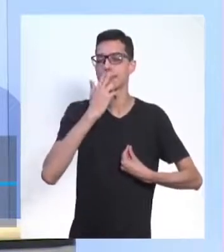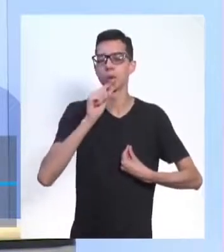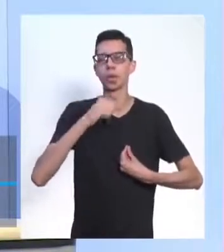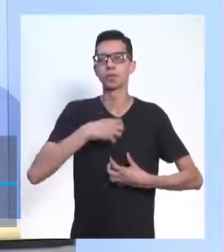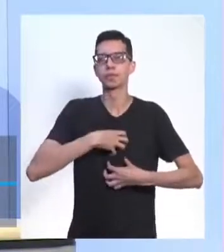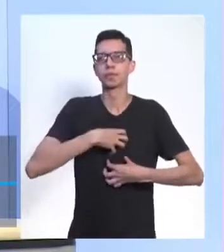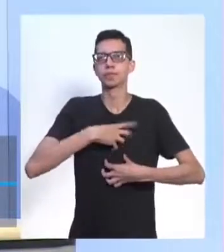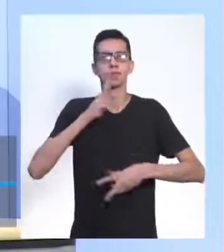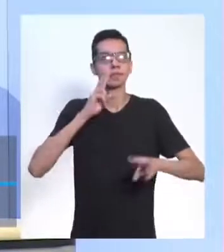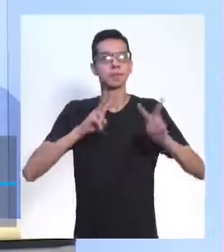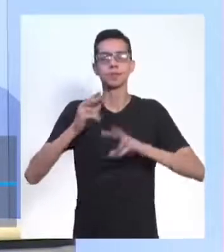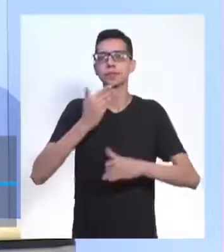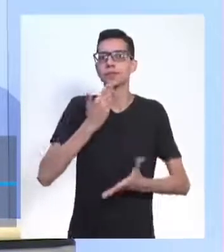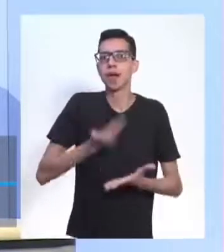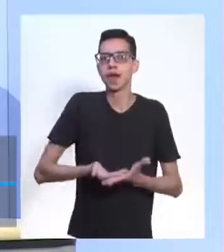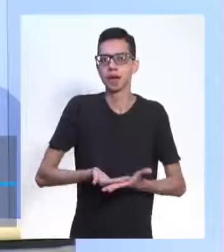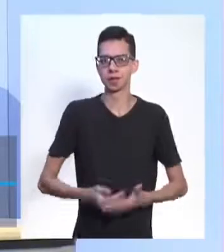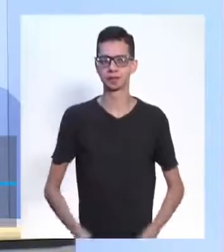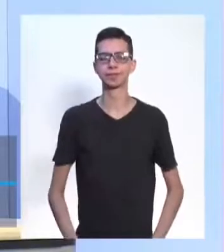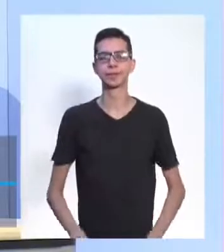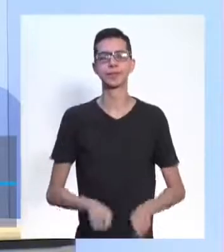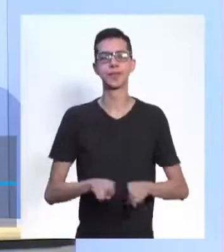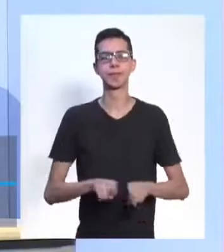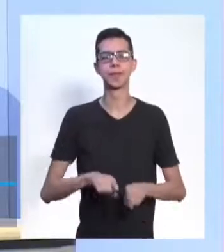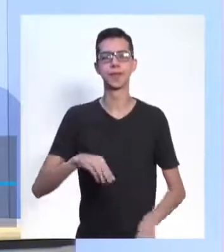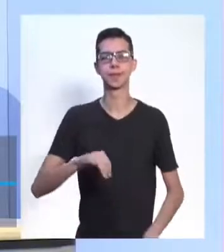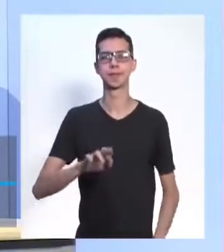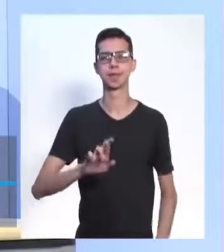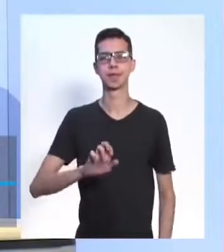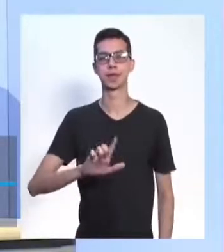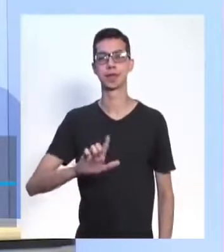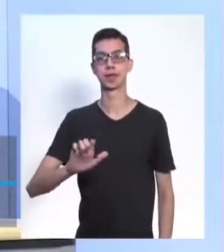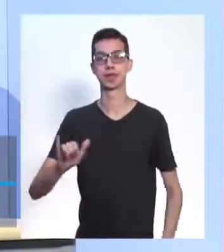Mirelle deixa a qualidade da apresentação melhor.